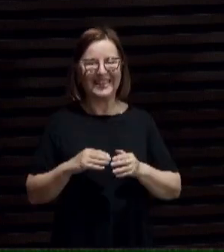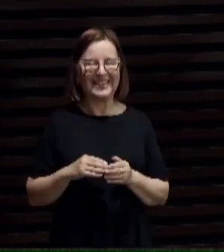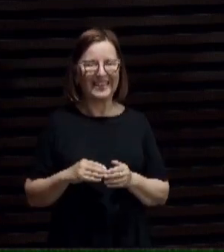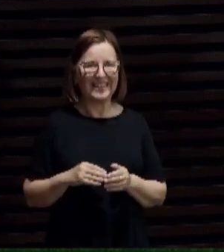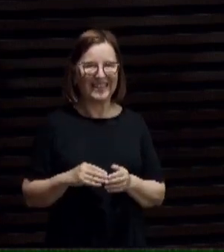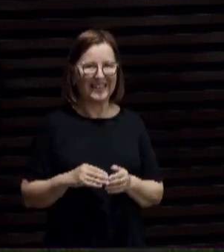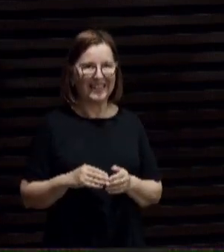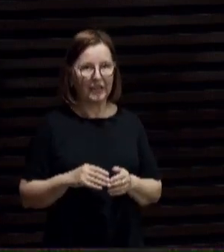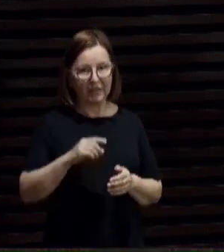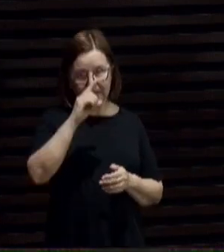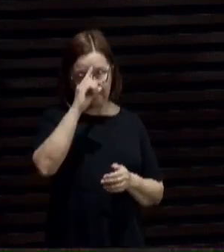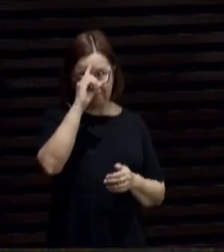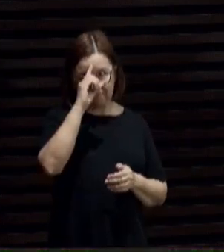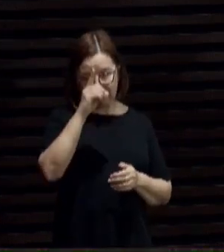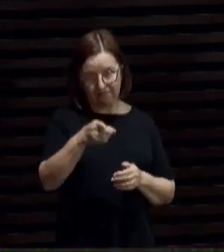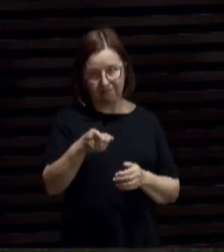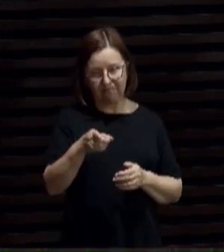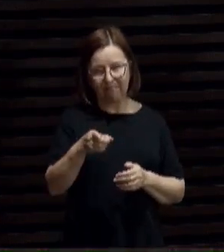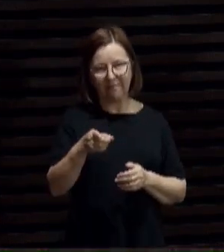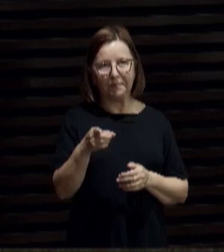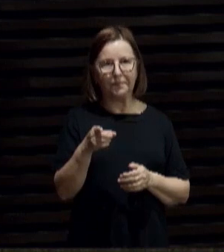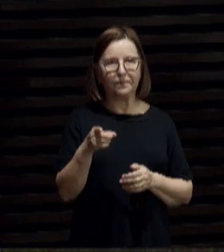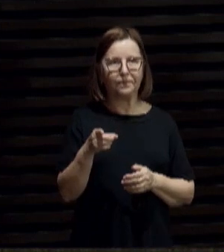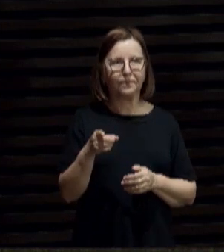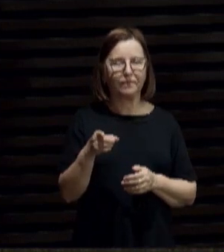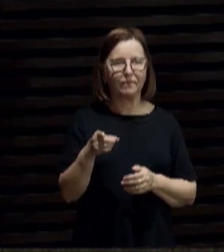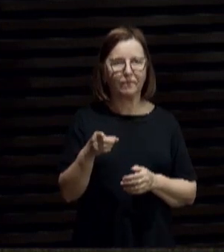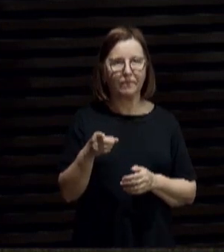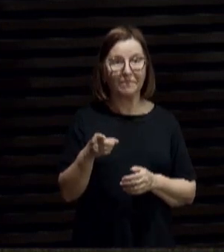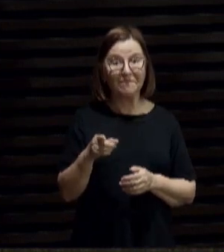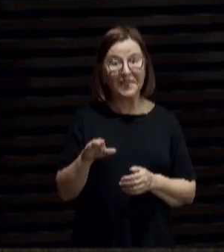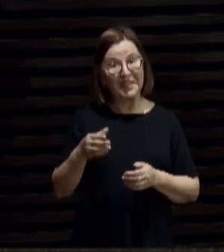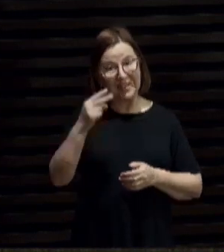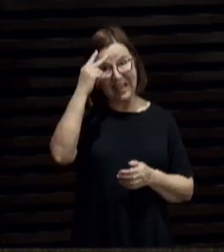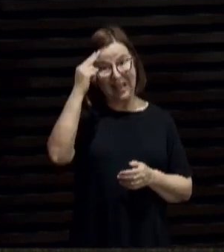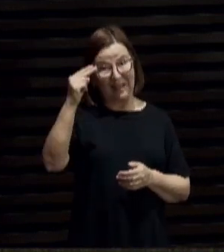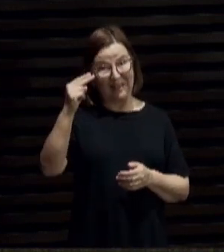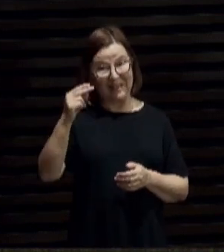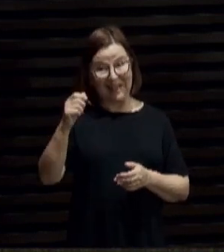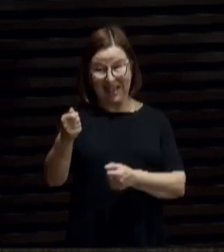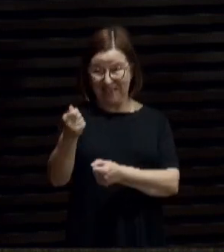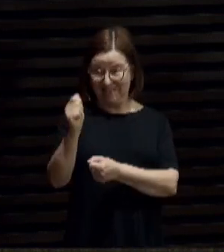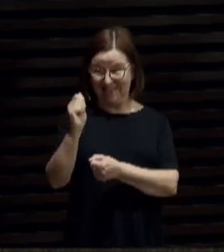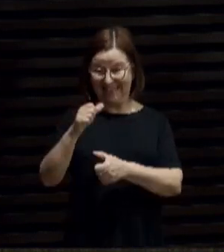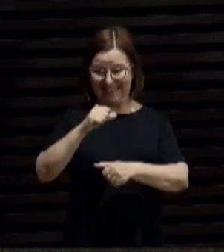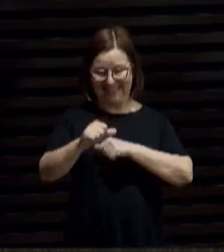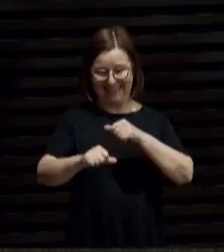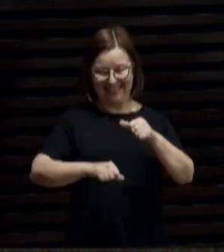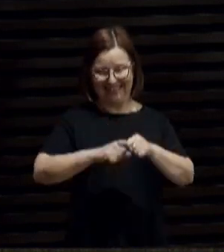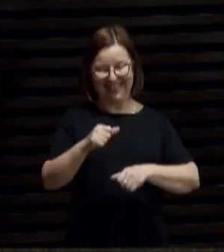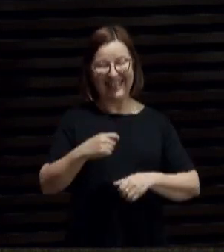lhes deu uma ordem e a história da pescaria muda. Eu gosto